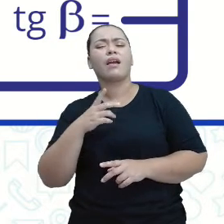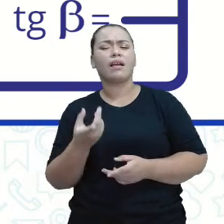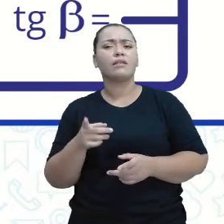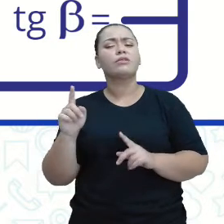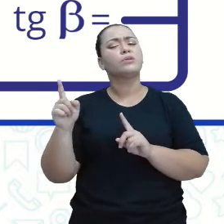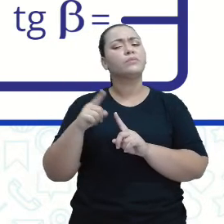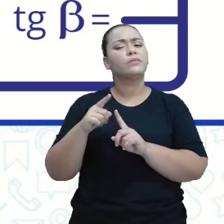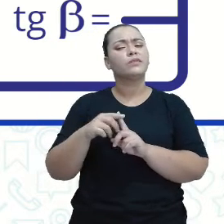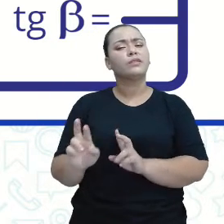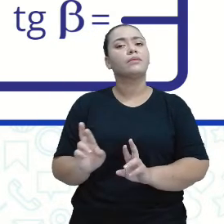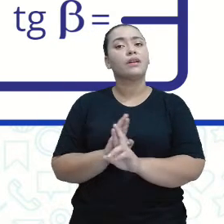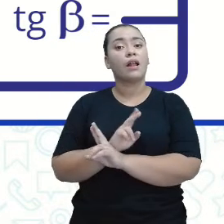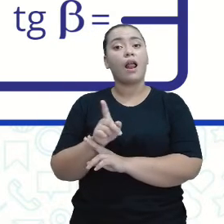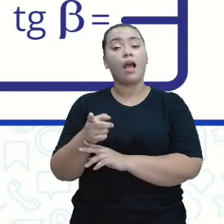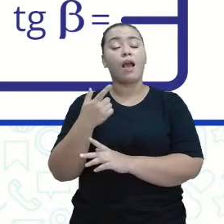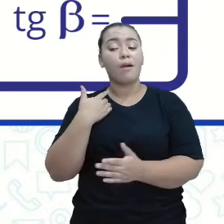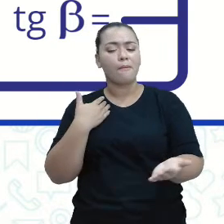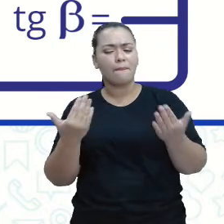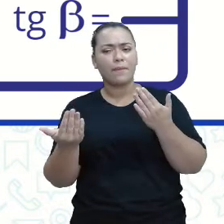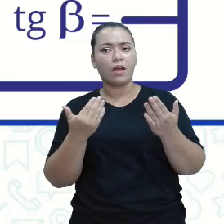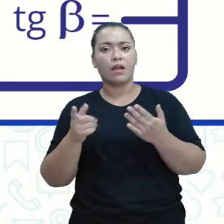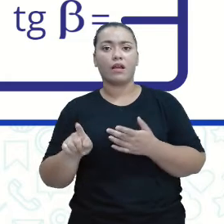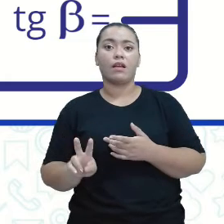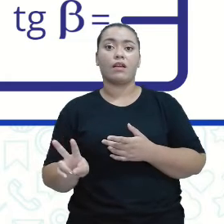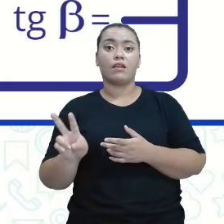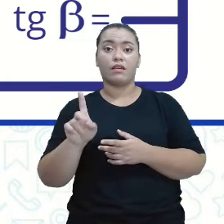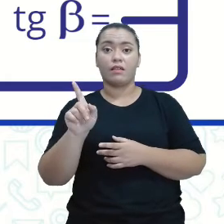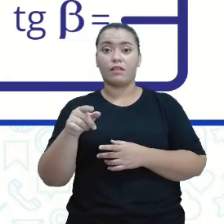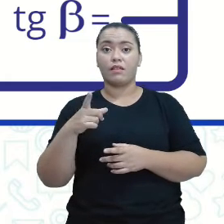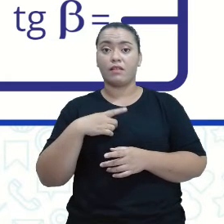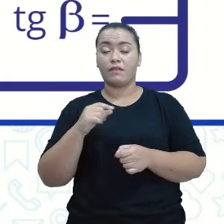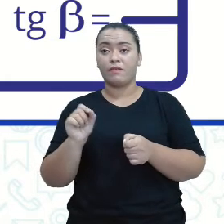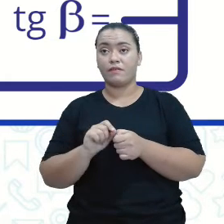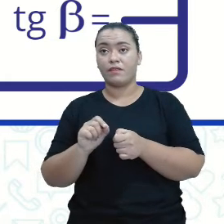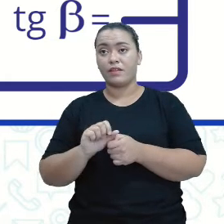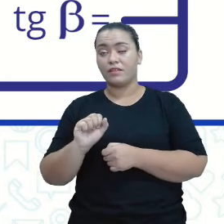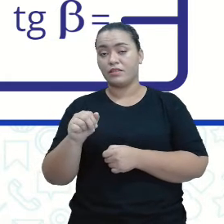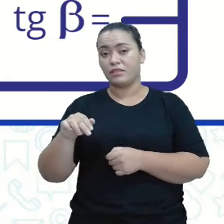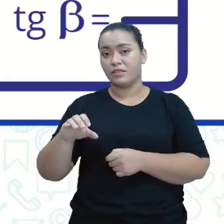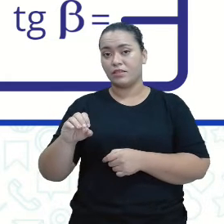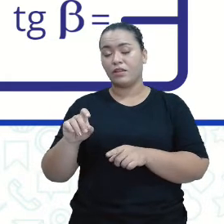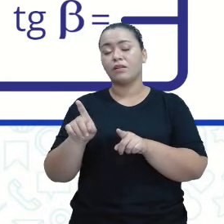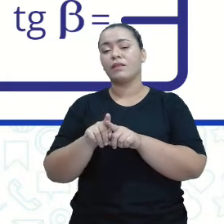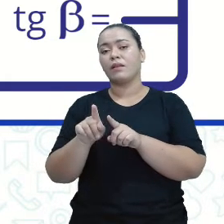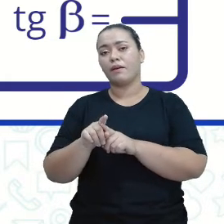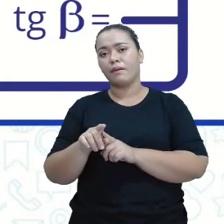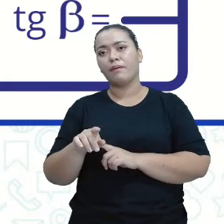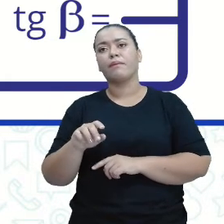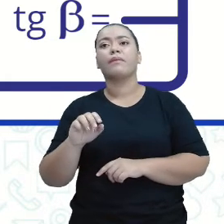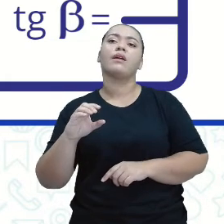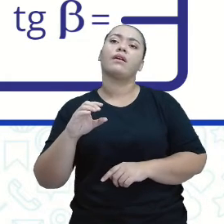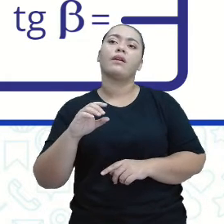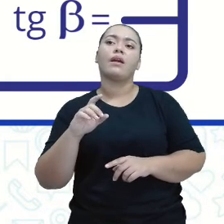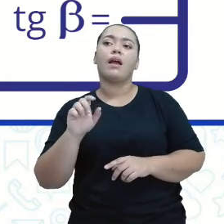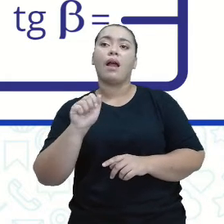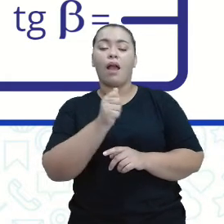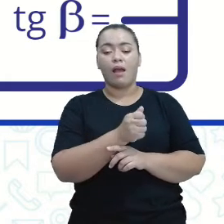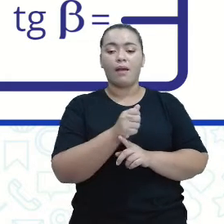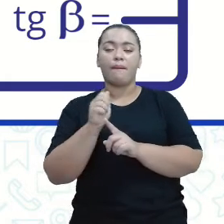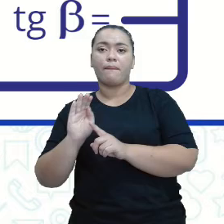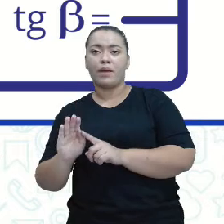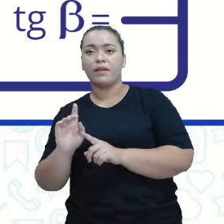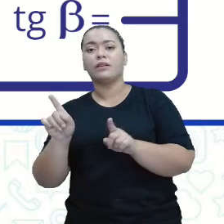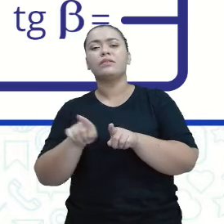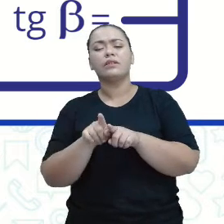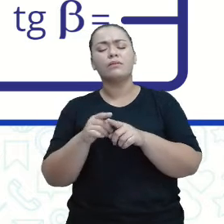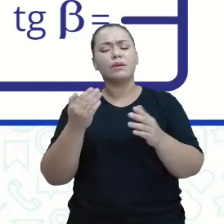gente compara esses valores em confeccionar o seno de alfa e o seno de beta. De acordo com essa comparação, a